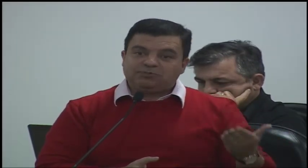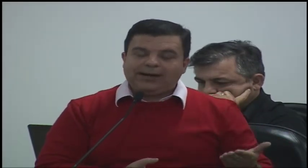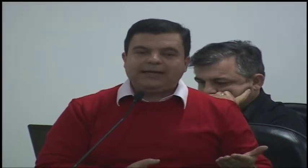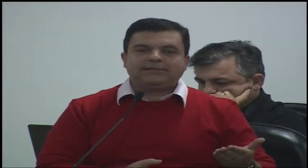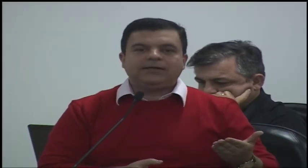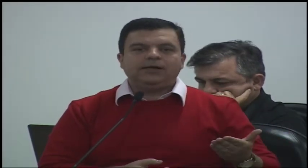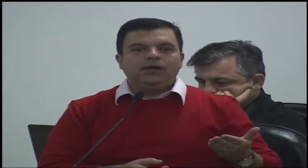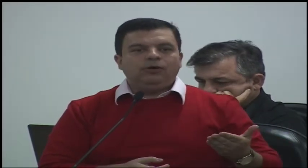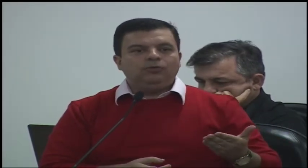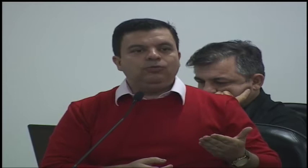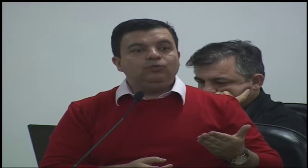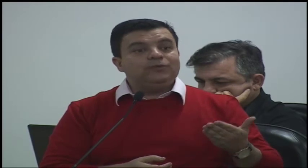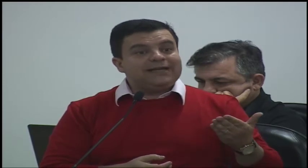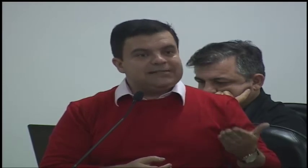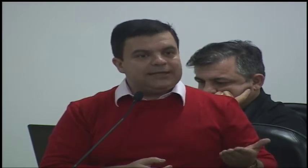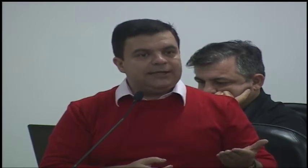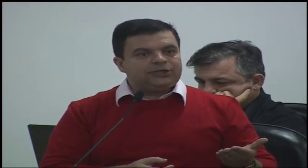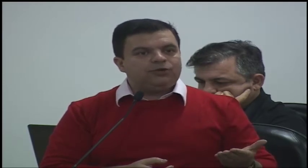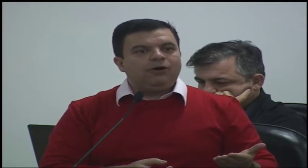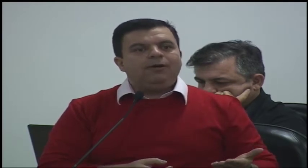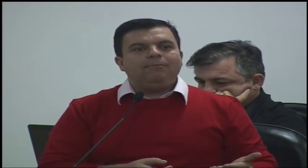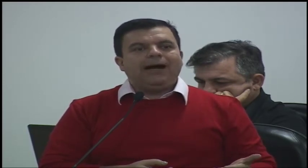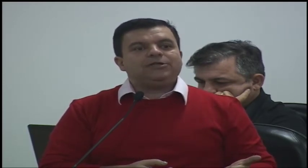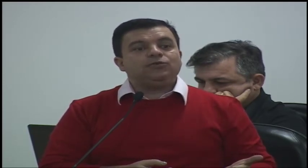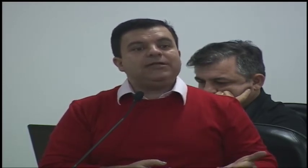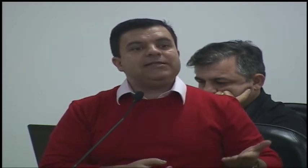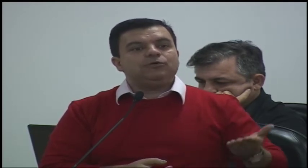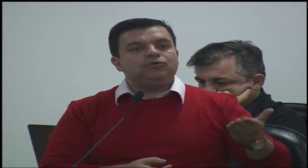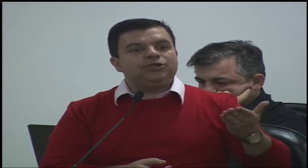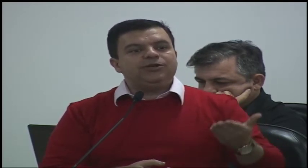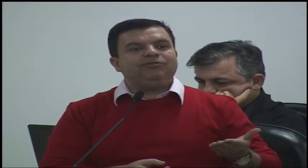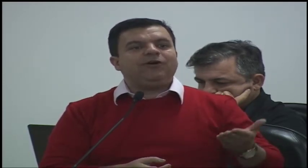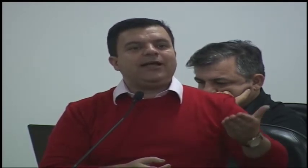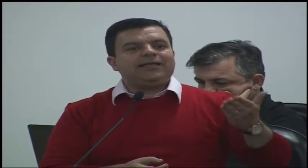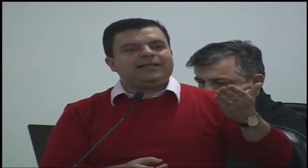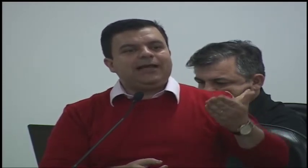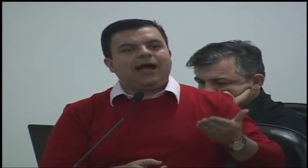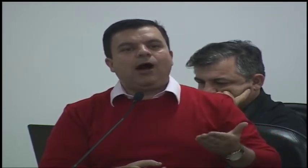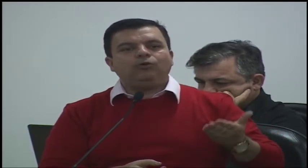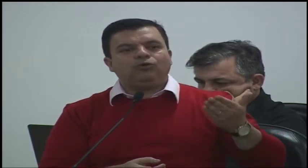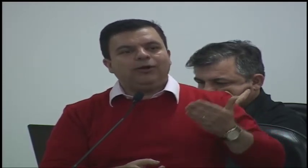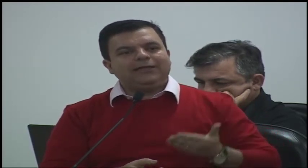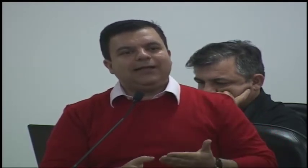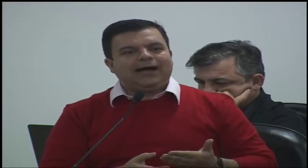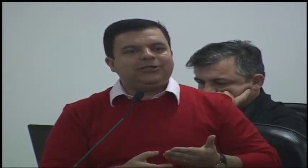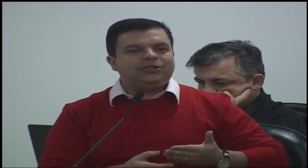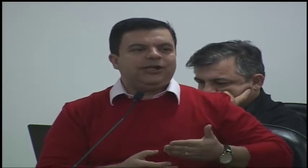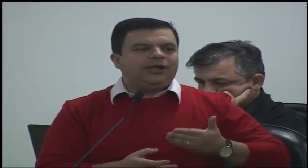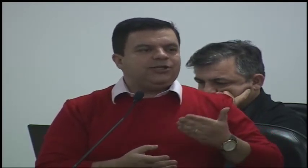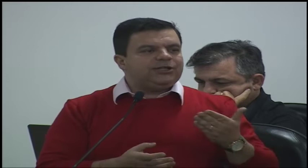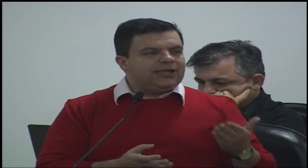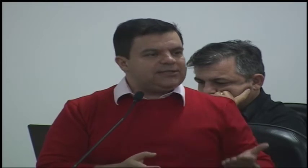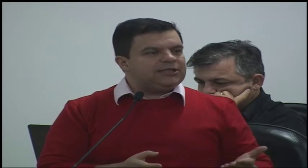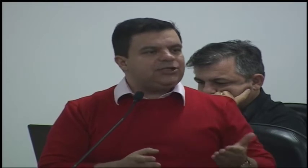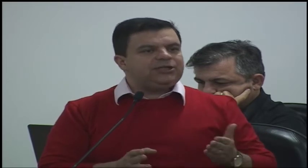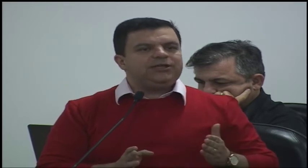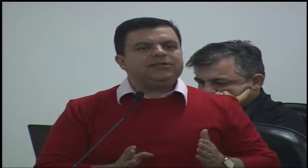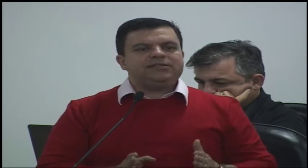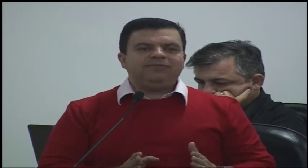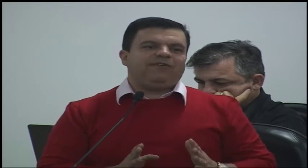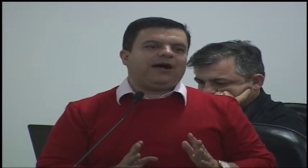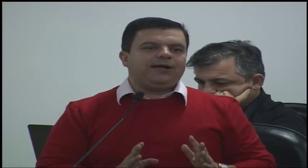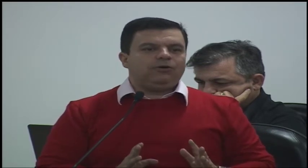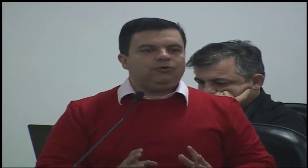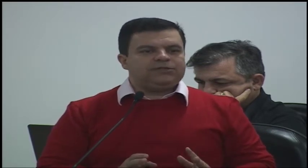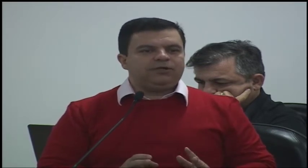ela expressa um desejo, mas o Executivo é que tem a autoridade de decidir